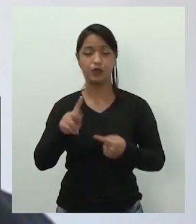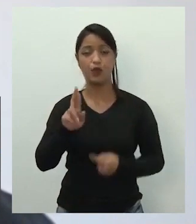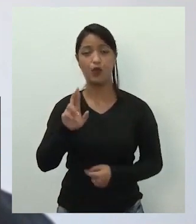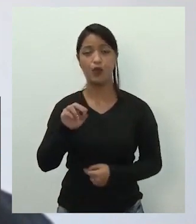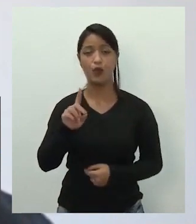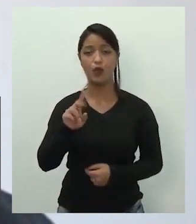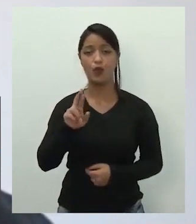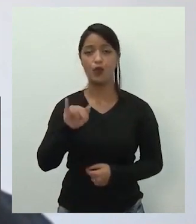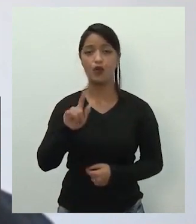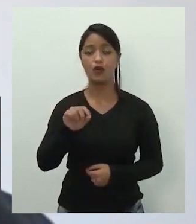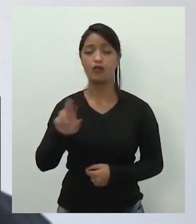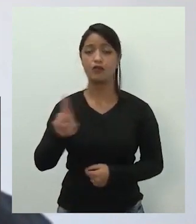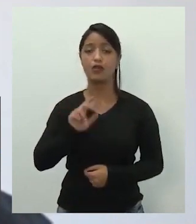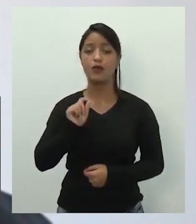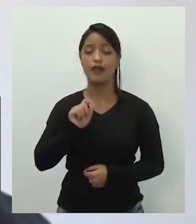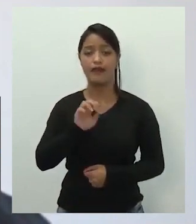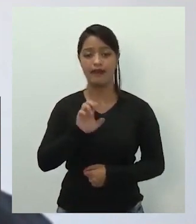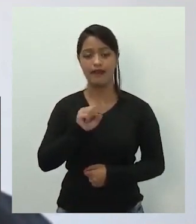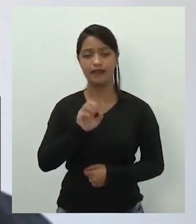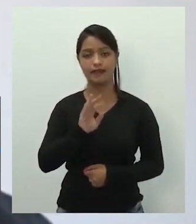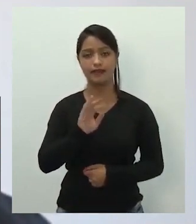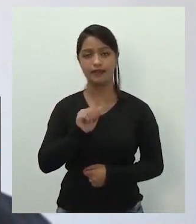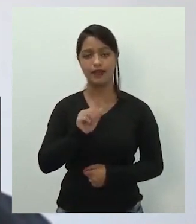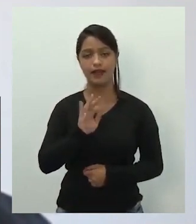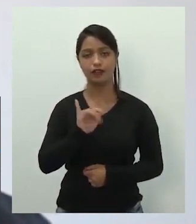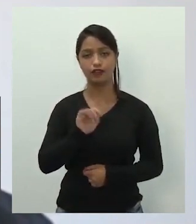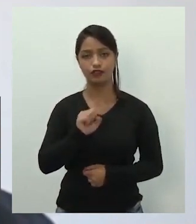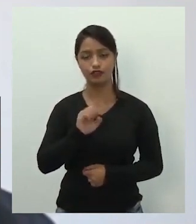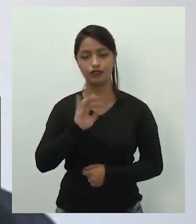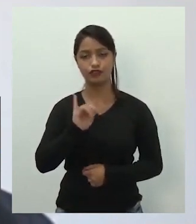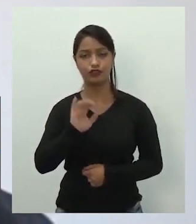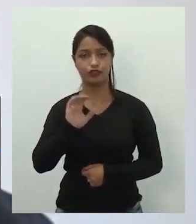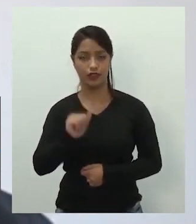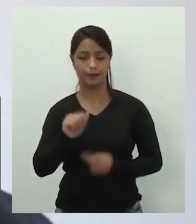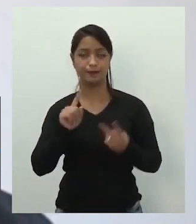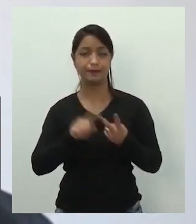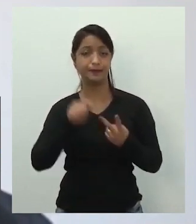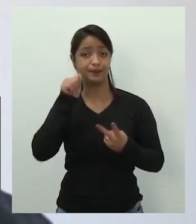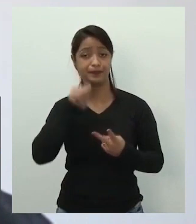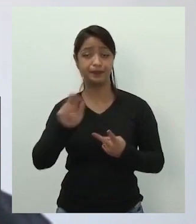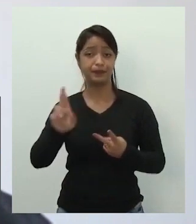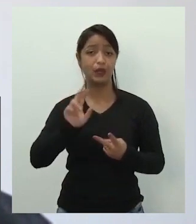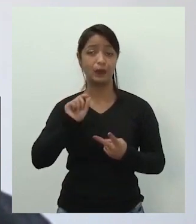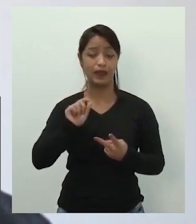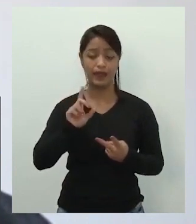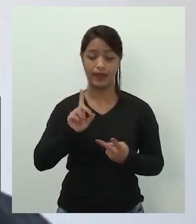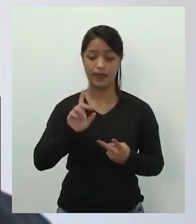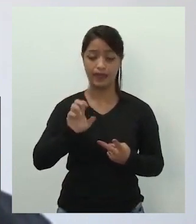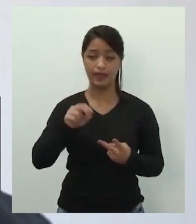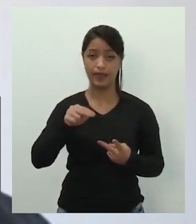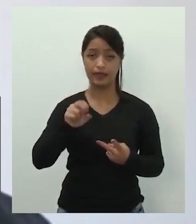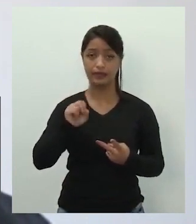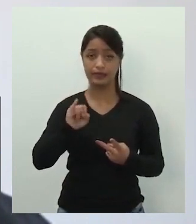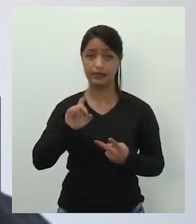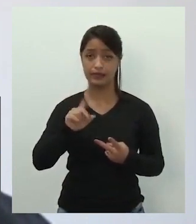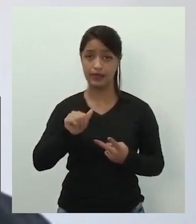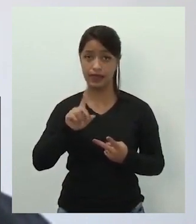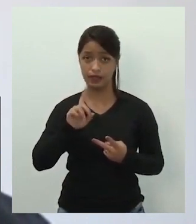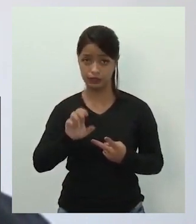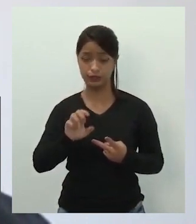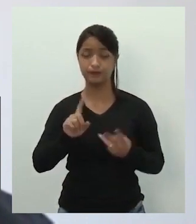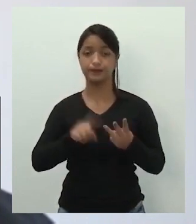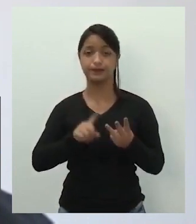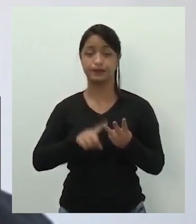Rodrigo, estatística, professora Regina, densidade, professora Daniela, funções de PA